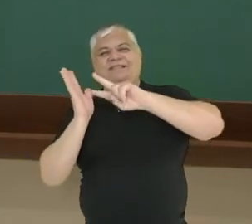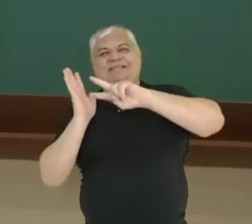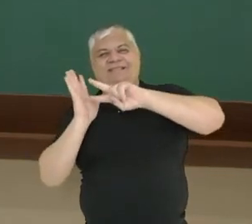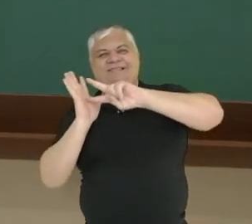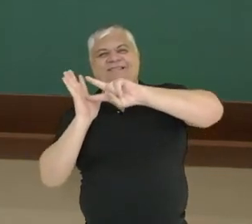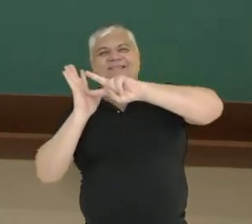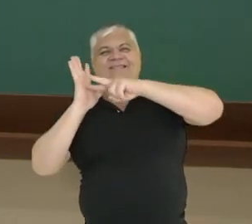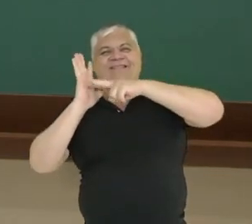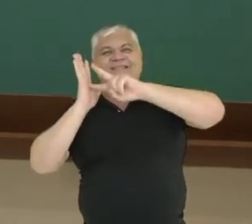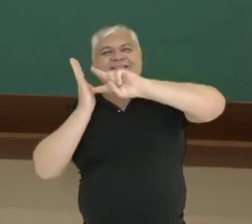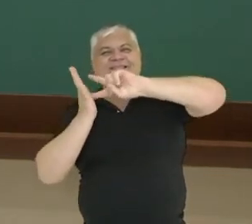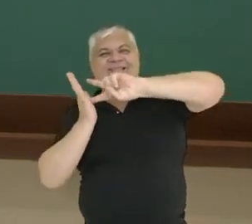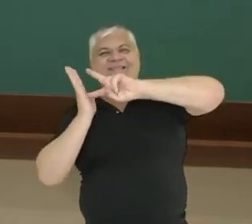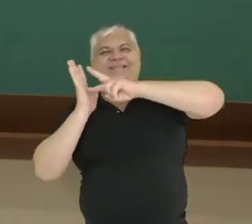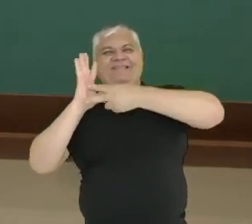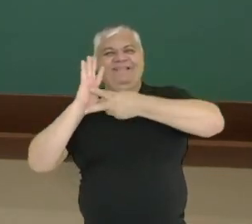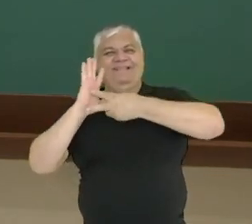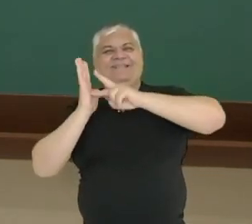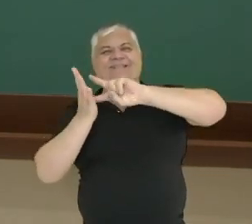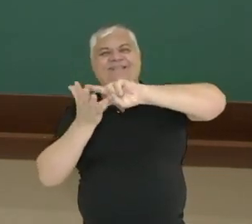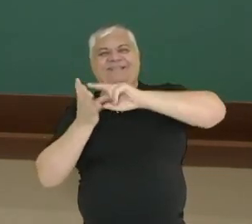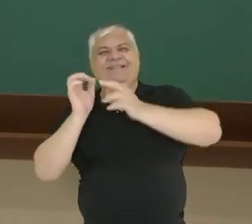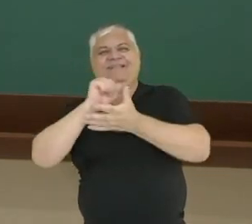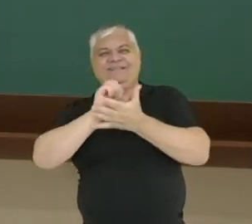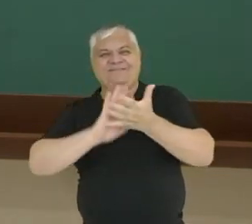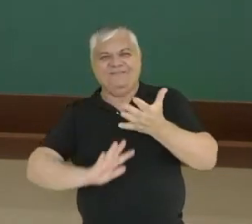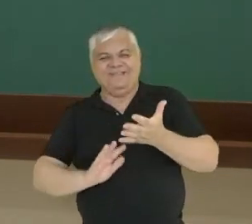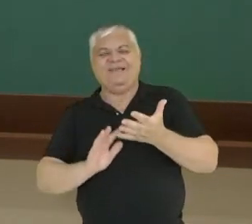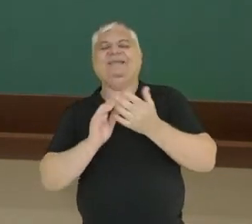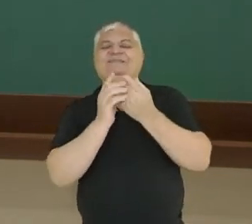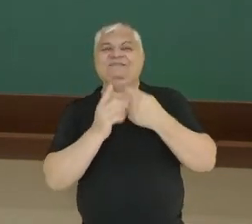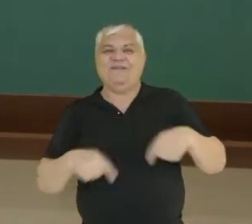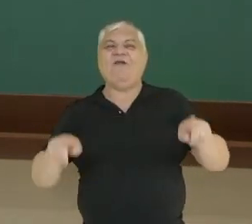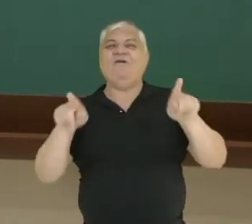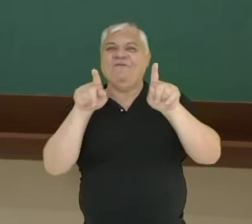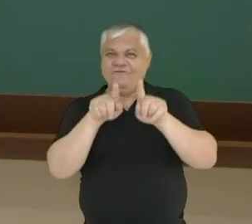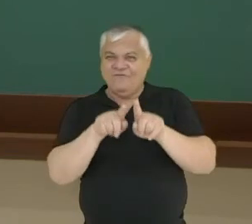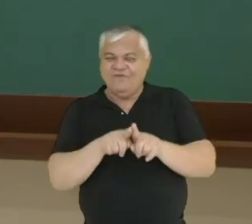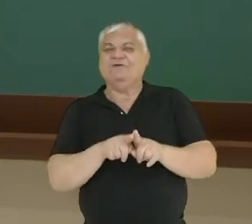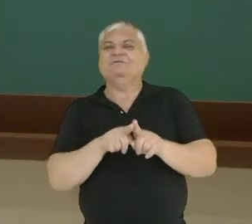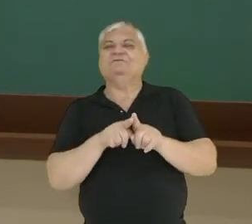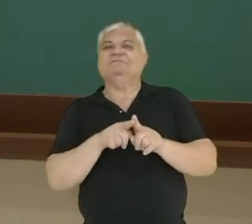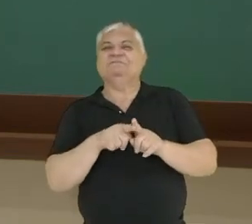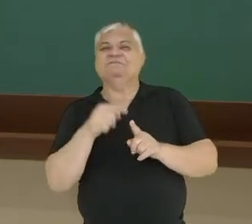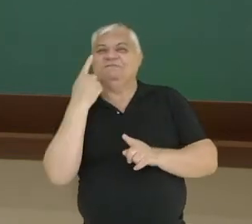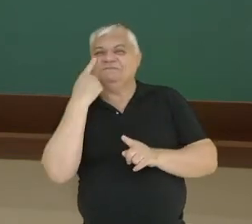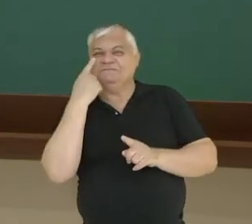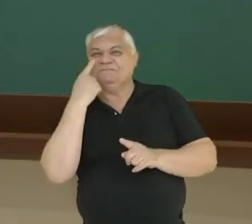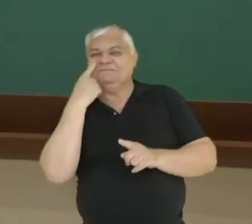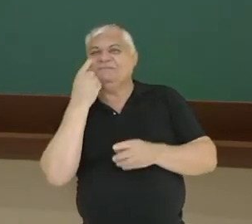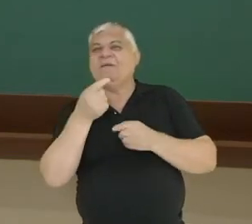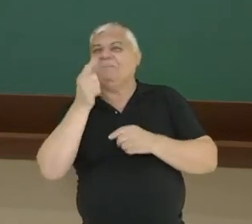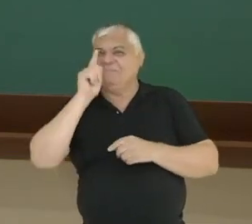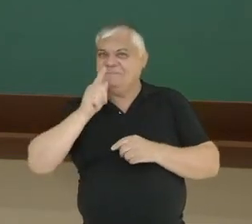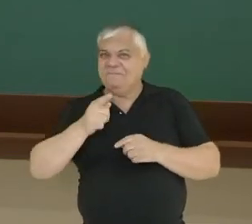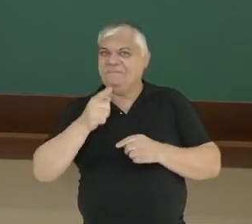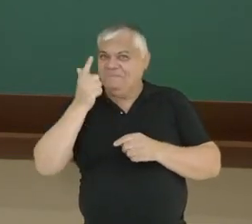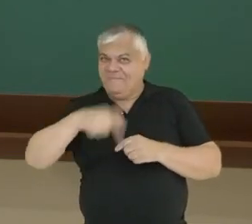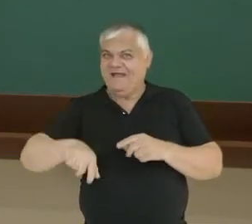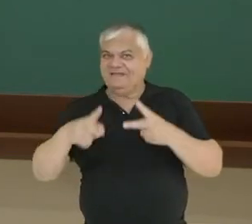conseguirem fazer essa parte da atividade. E na sequência, eu volto para determinarmos o